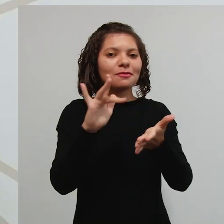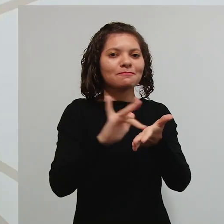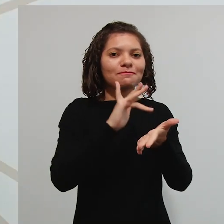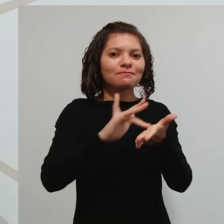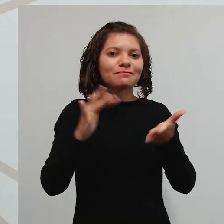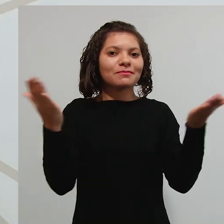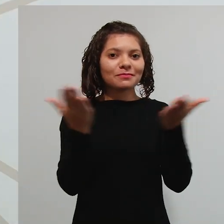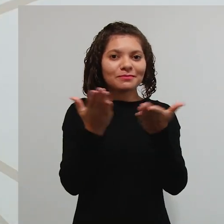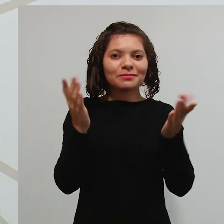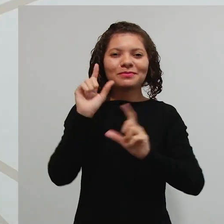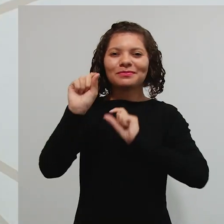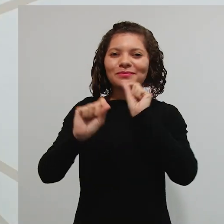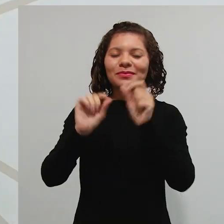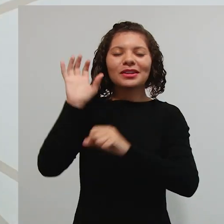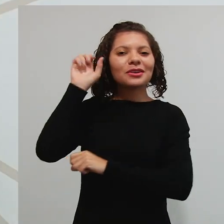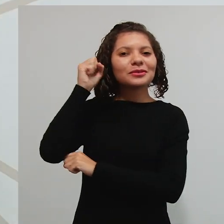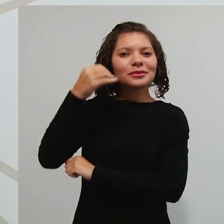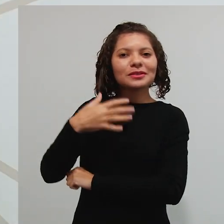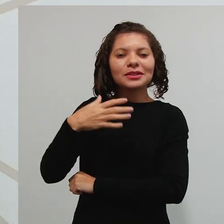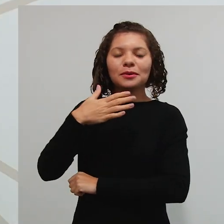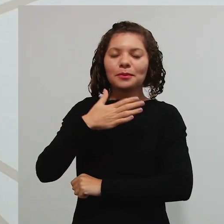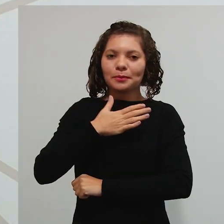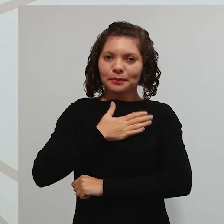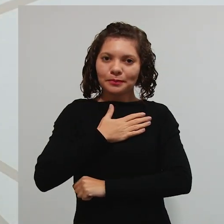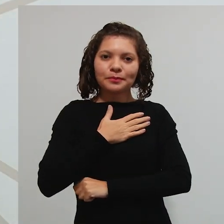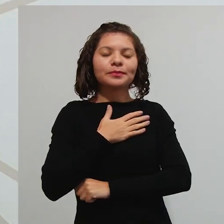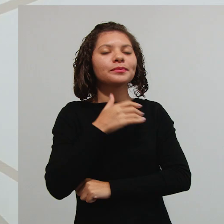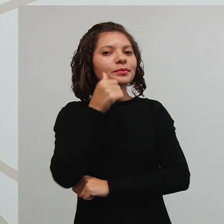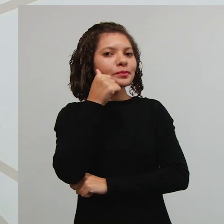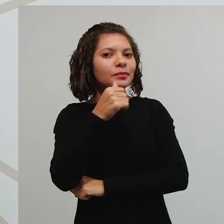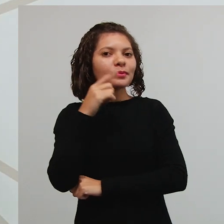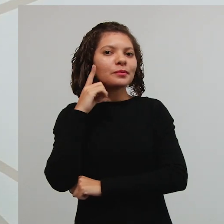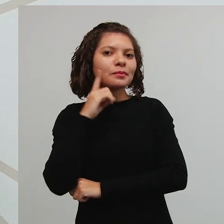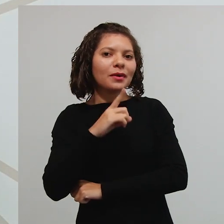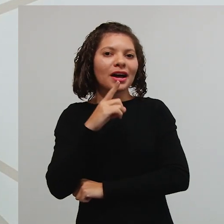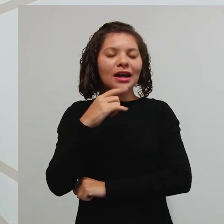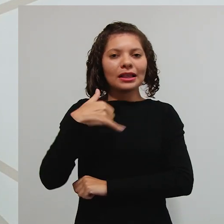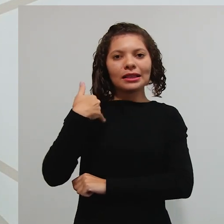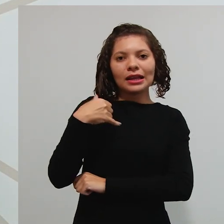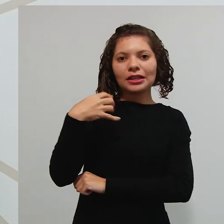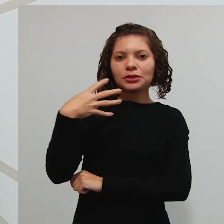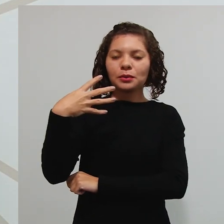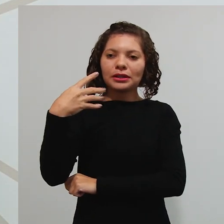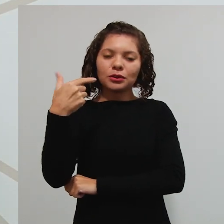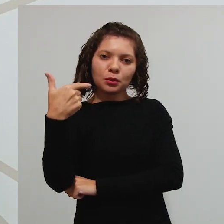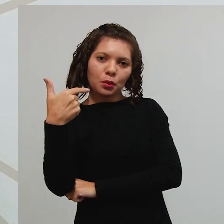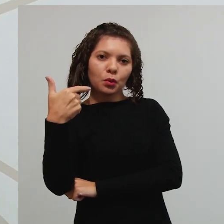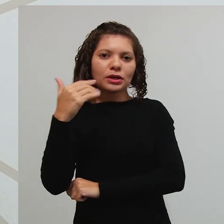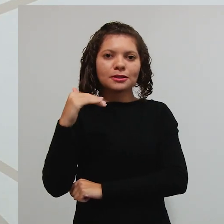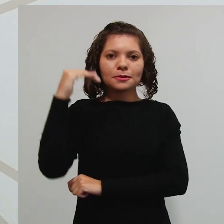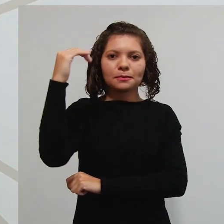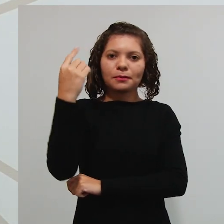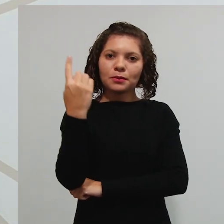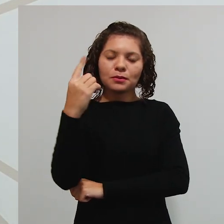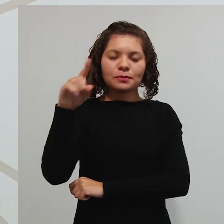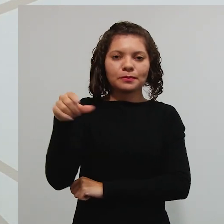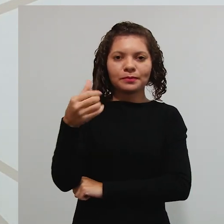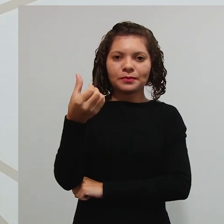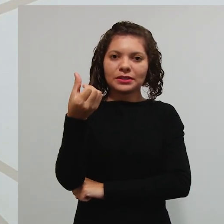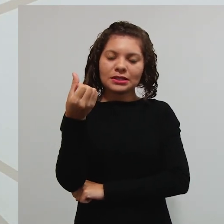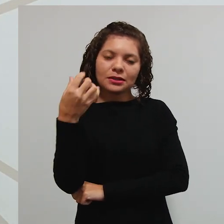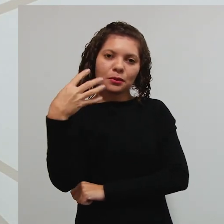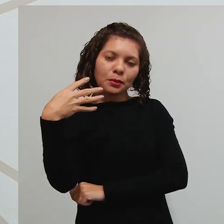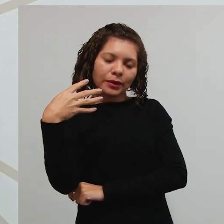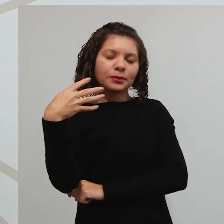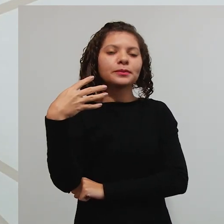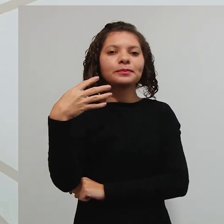audiodescrição. Eu sou uma mulher parda de cabelos pretos, 42 anos, 1,64 m, um pouco menos talvez, porque eu estou